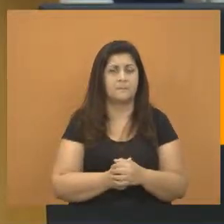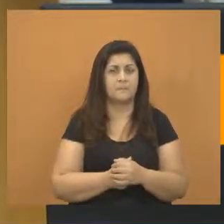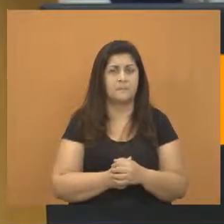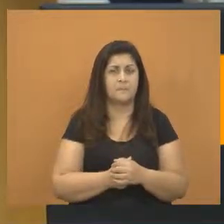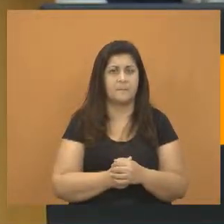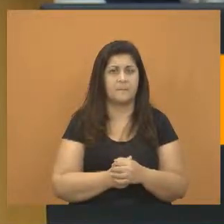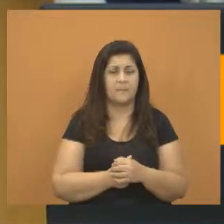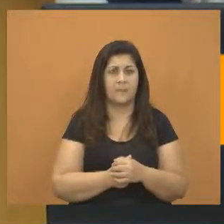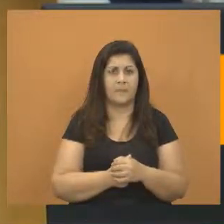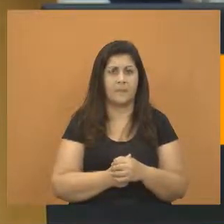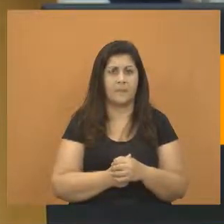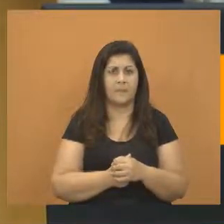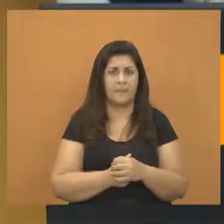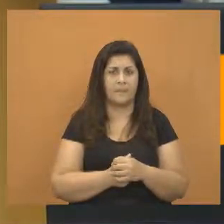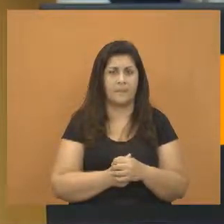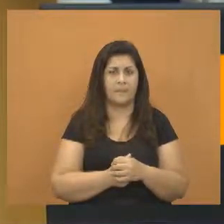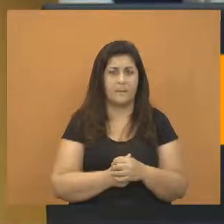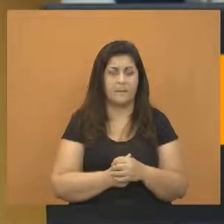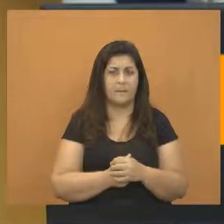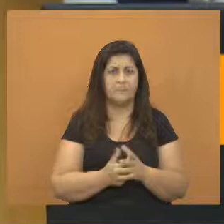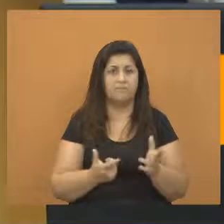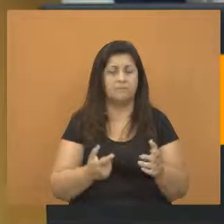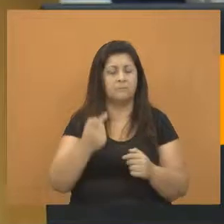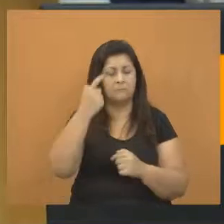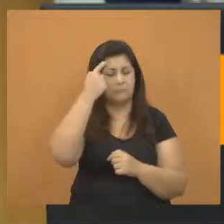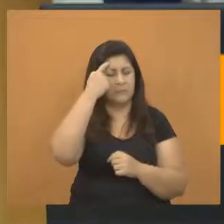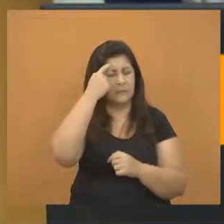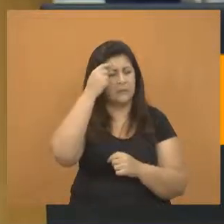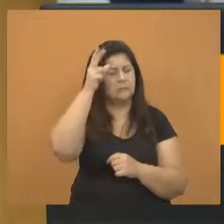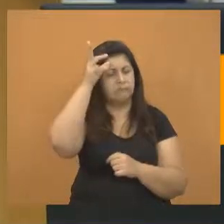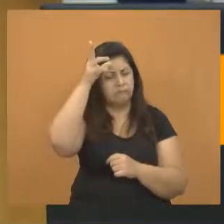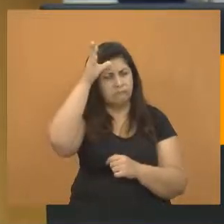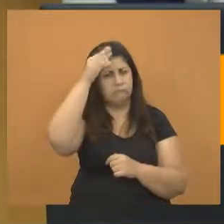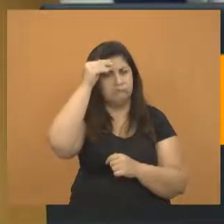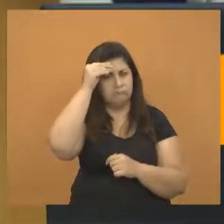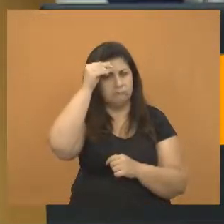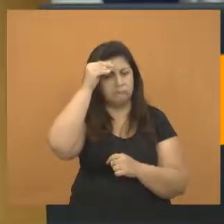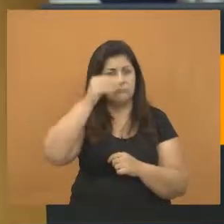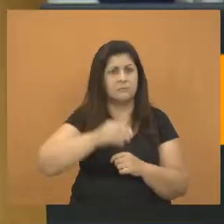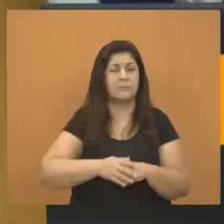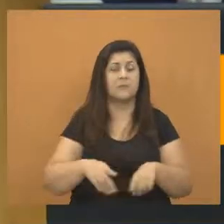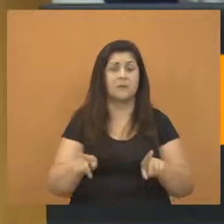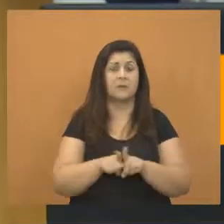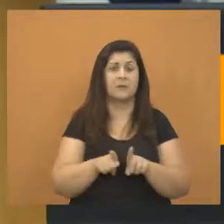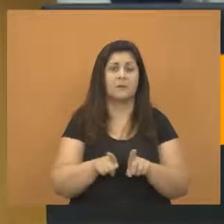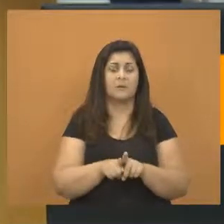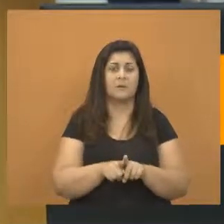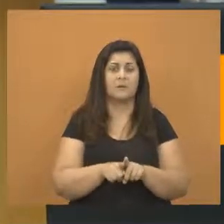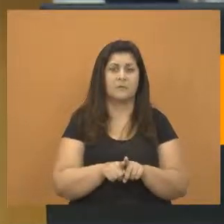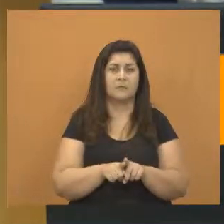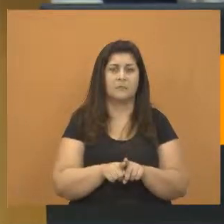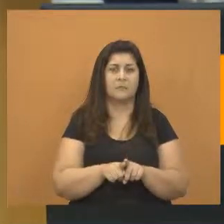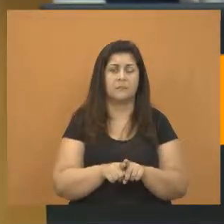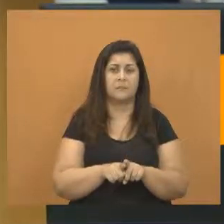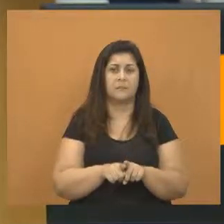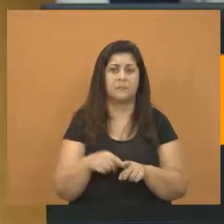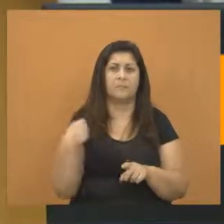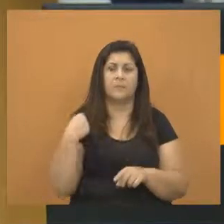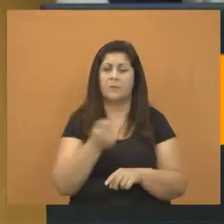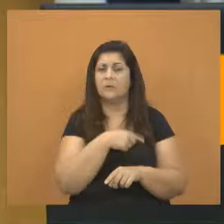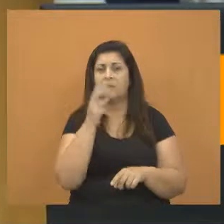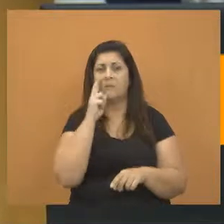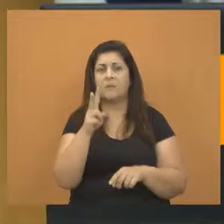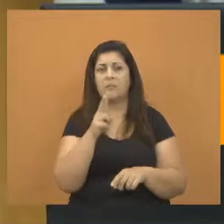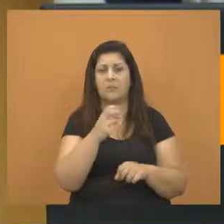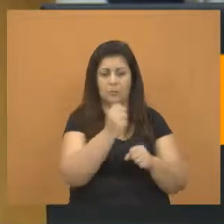ser bastante consciente disso. E também aqui a gente vê que, na questão de